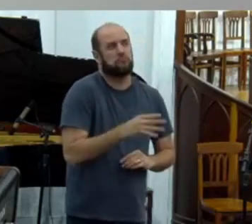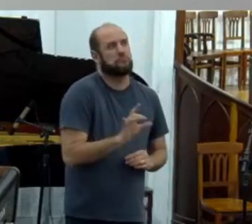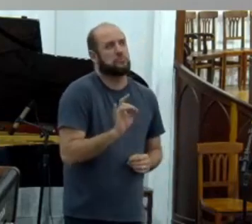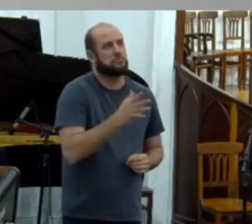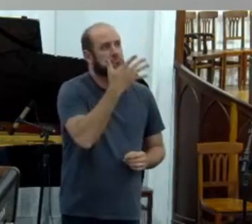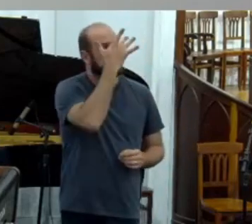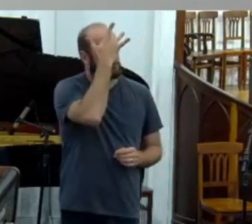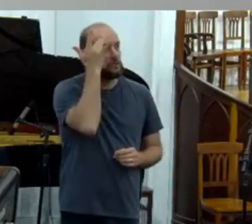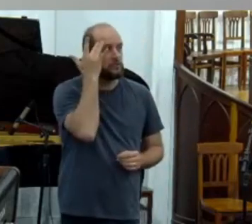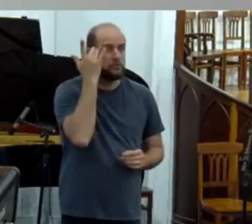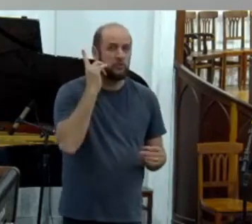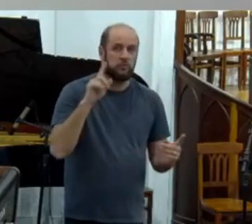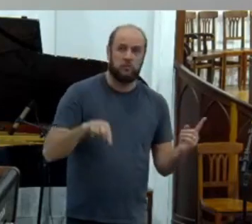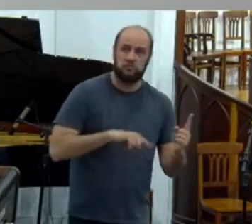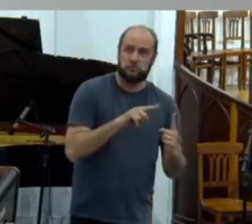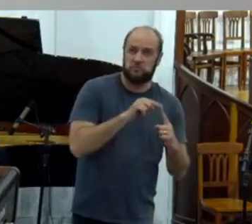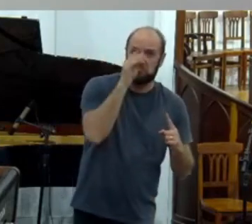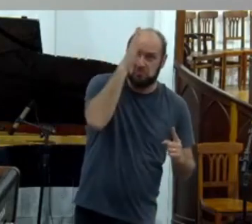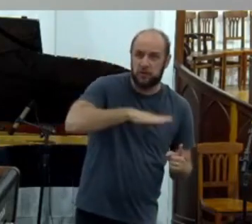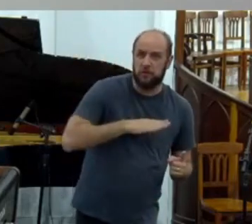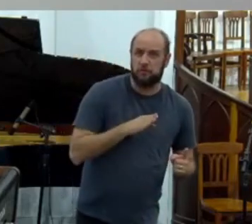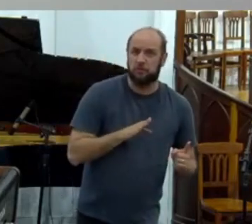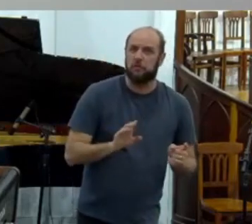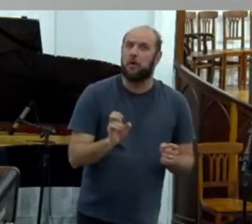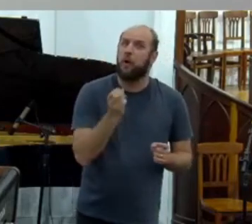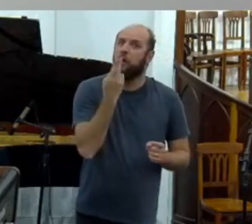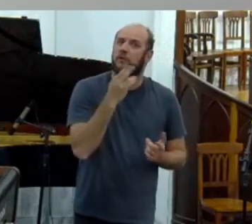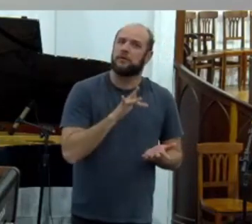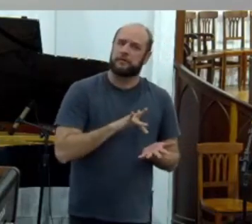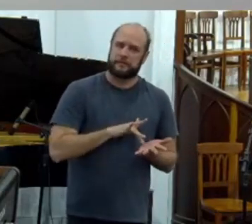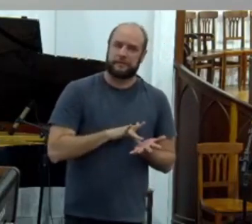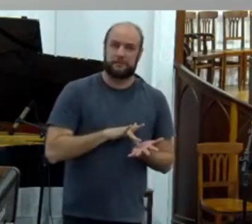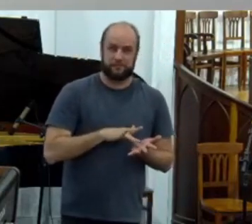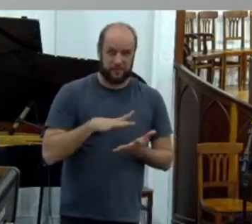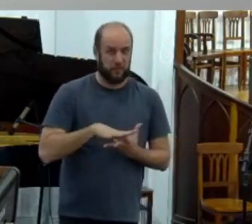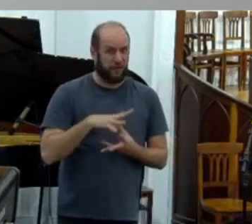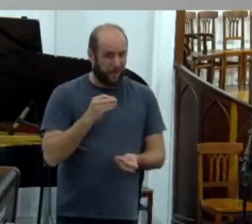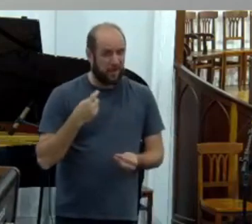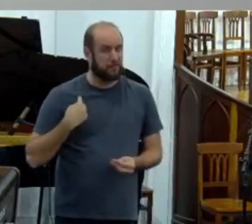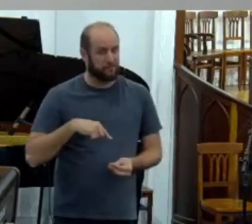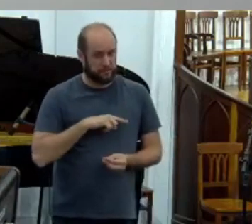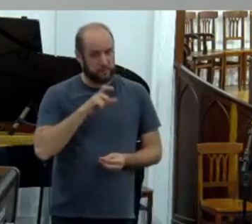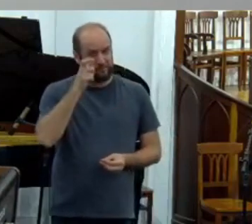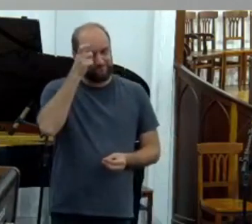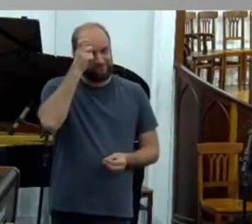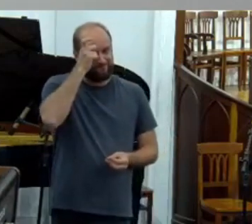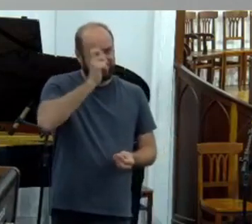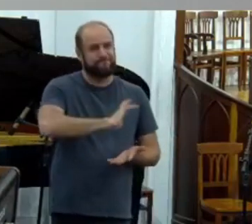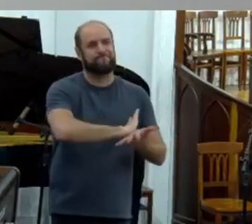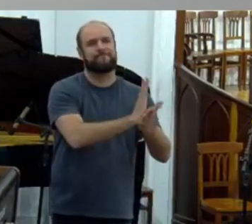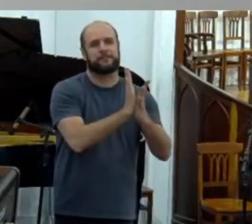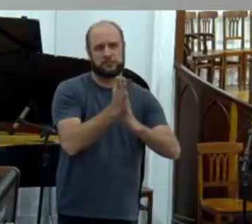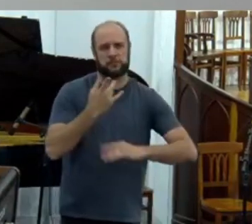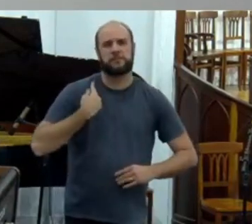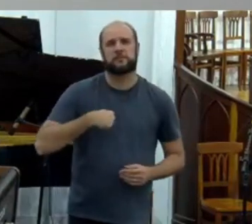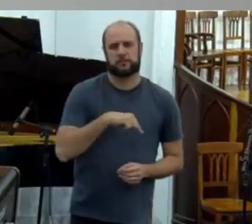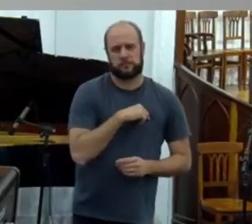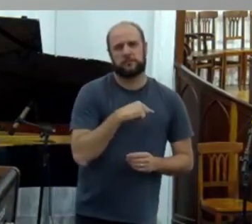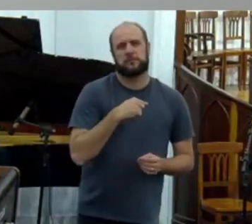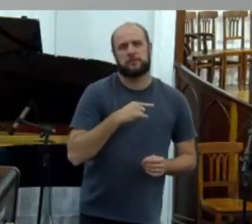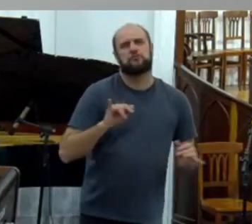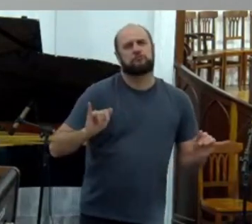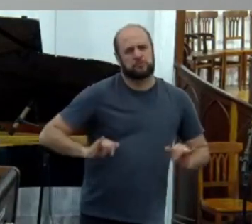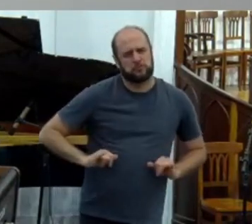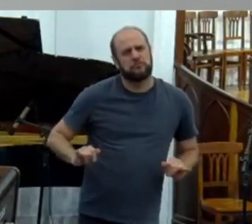mesmo pessoas com intenções más e até mesmo o inimigo de nossa alma que tenta infligir danos, muitas vezes trazendo